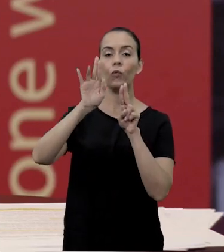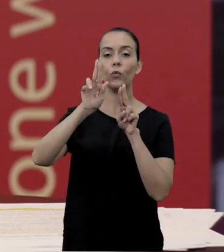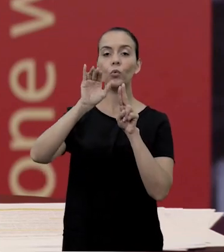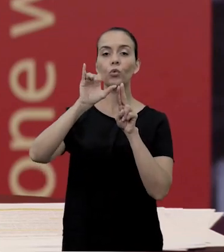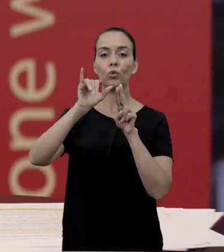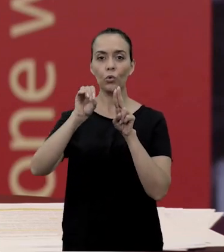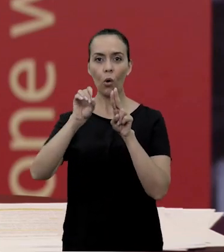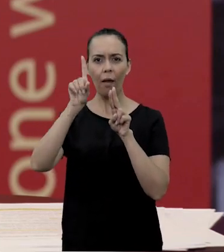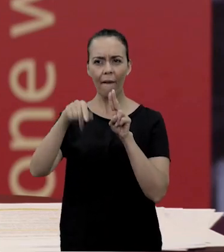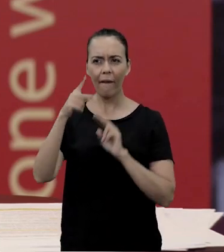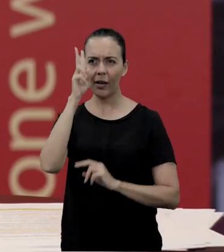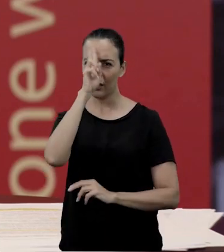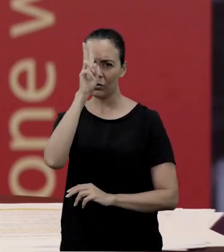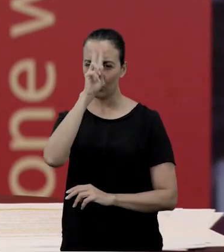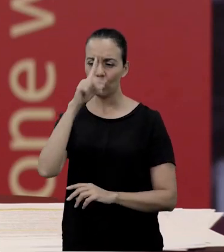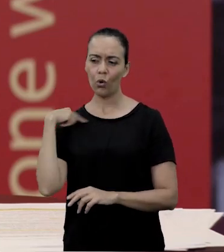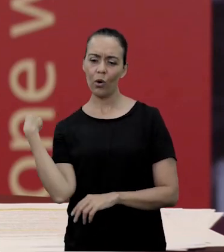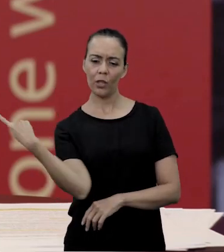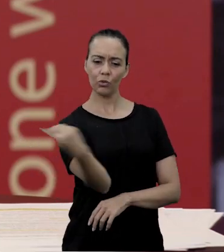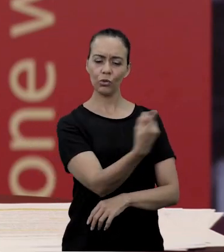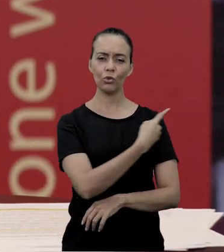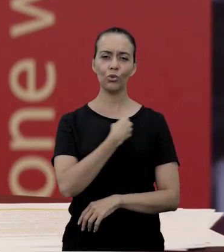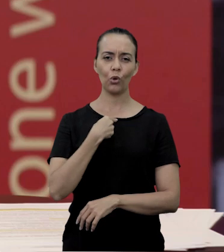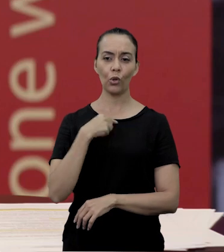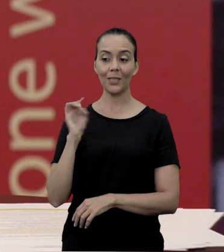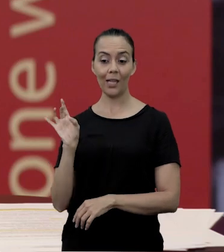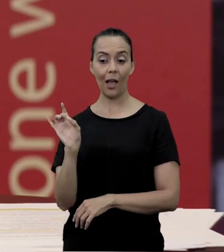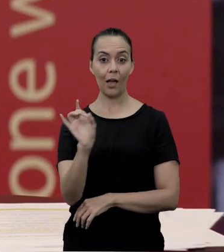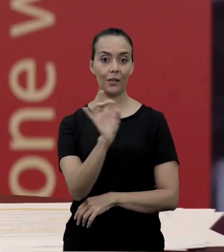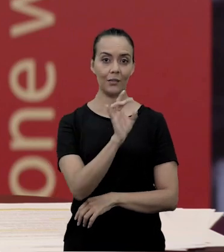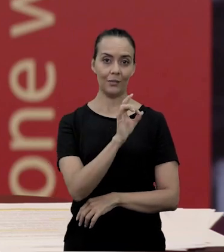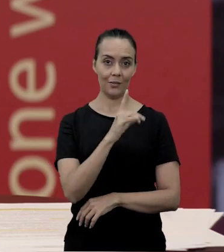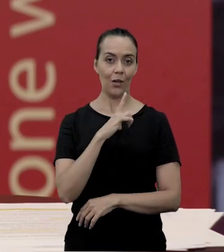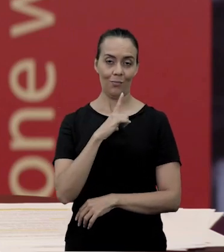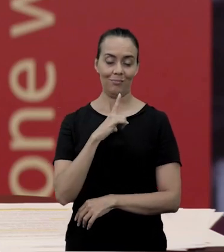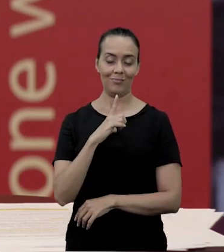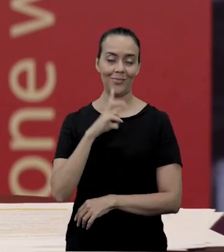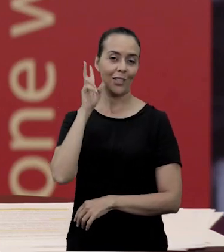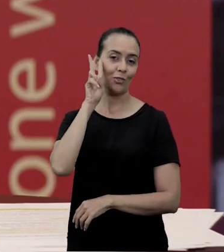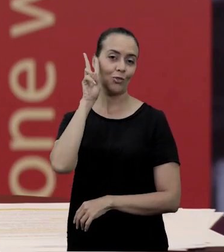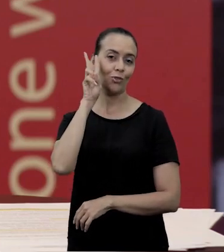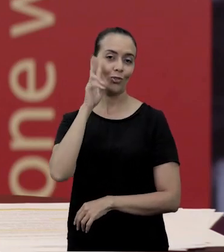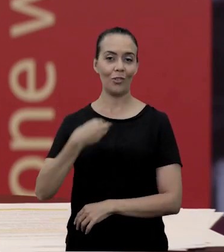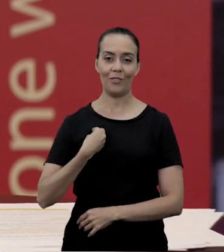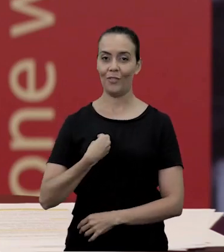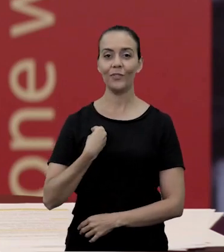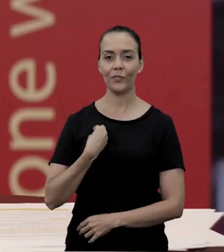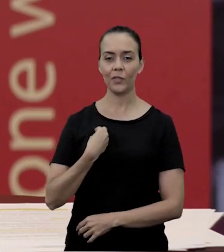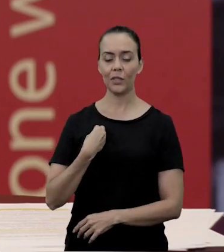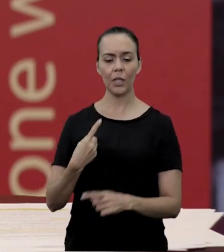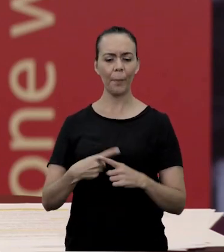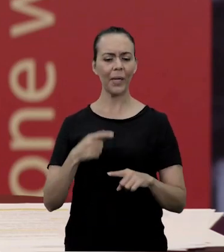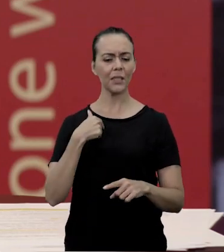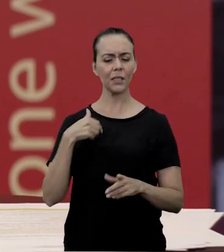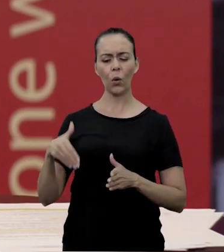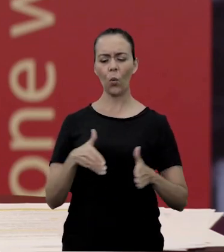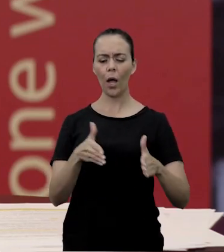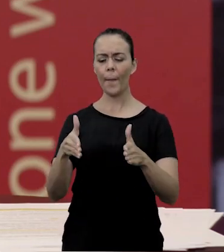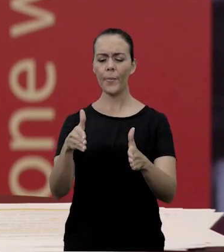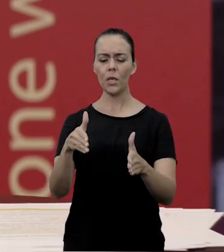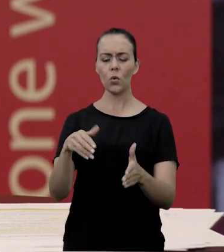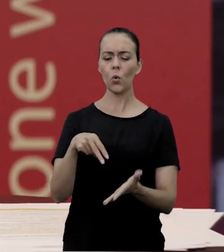de todos nós. É a sua história, é a minha história. Parado hoje no caminho, eu estou diante de tudo